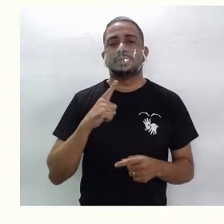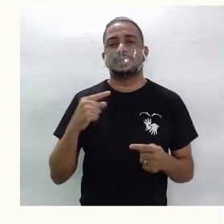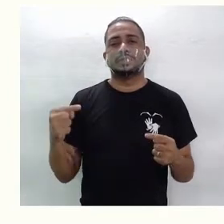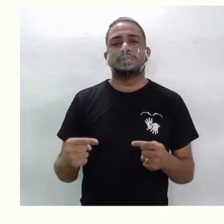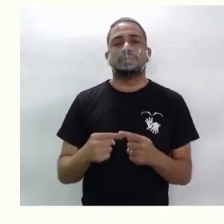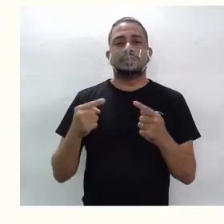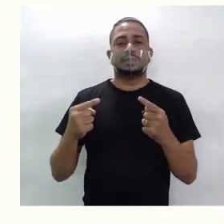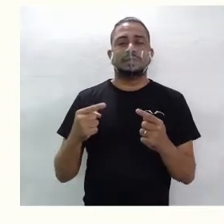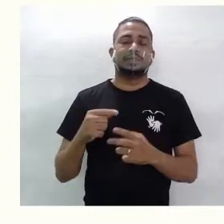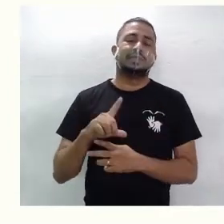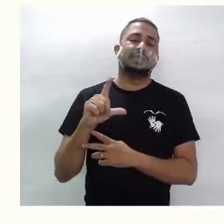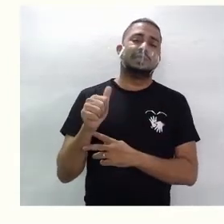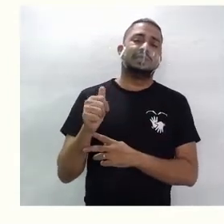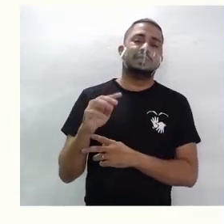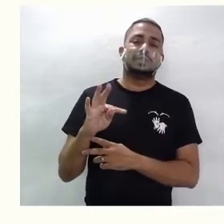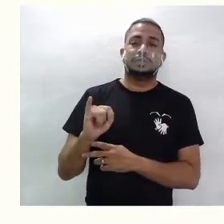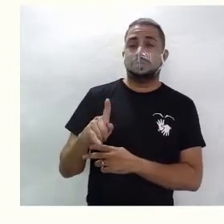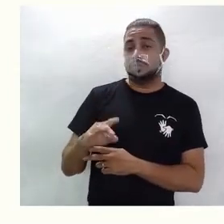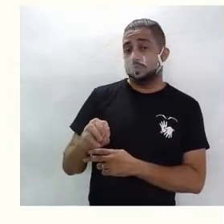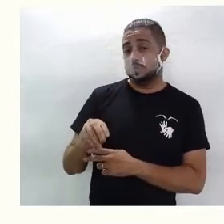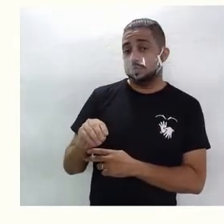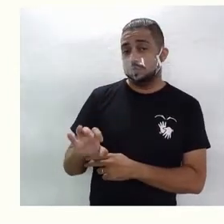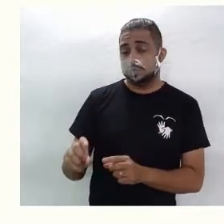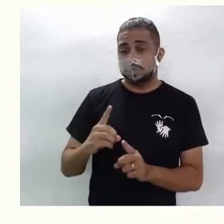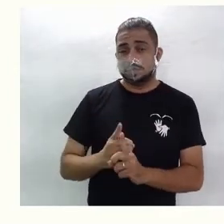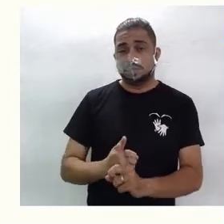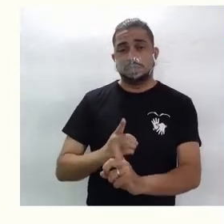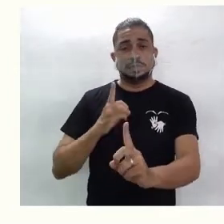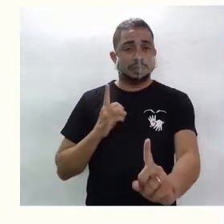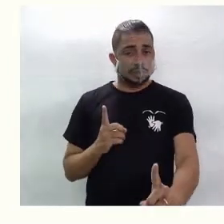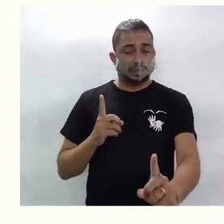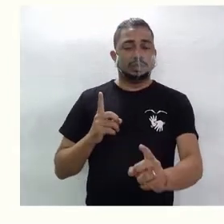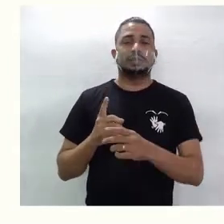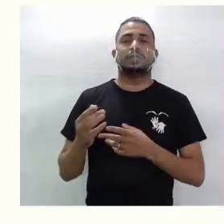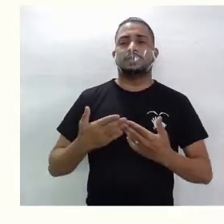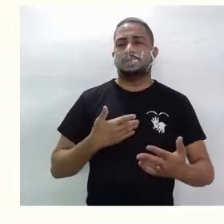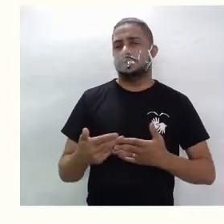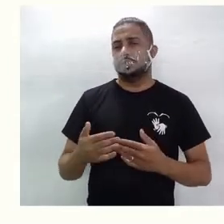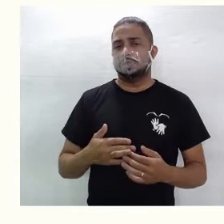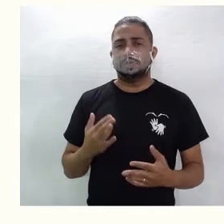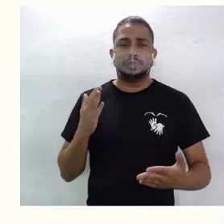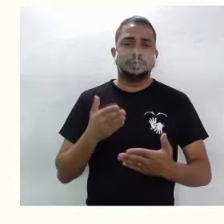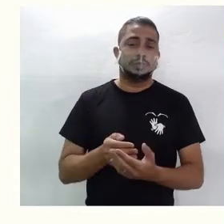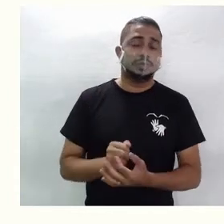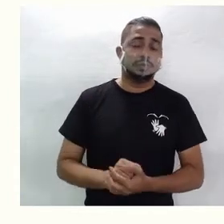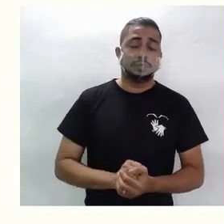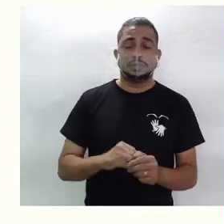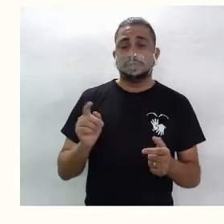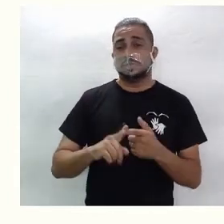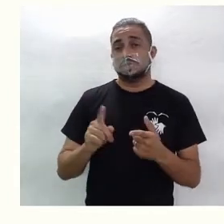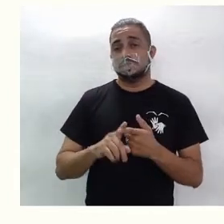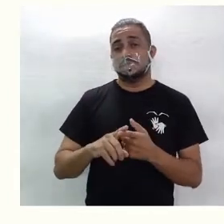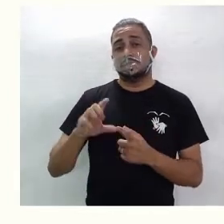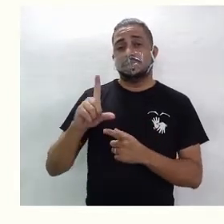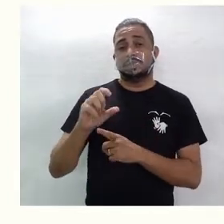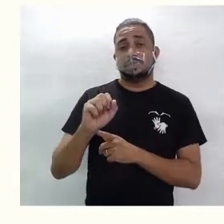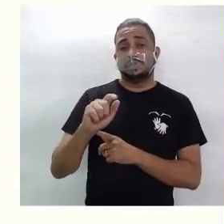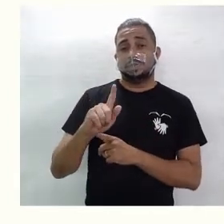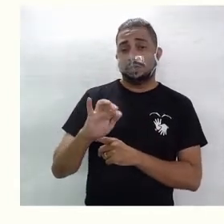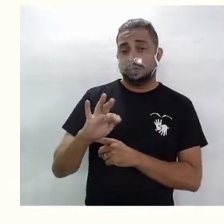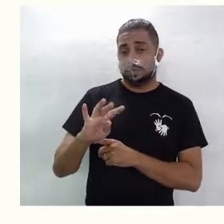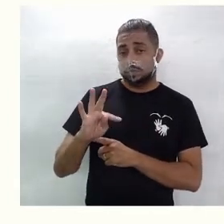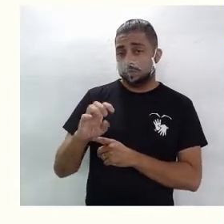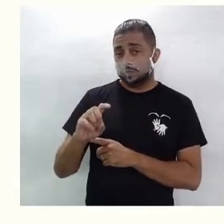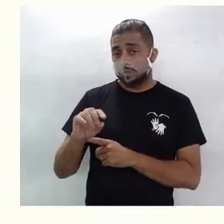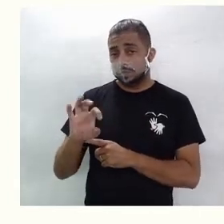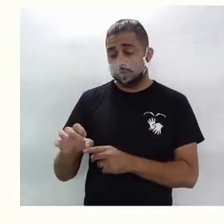com latitude, que é a distância de um ponto qualquer em direção à linha do Equador, e longitude, que tem a ver